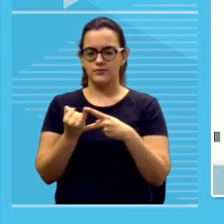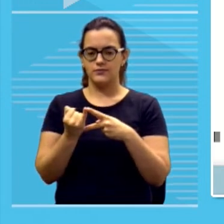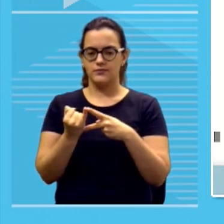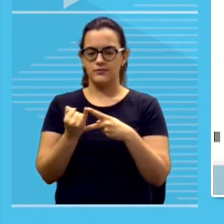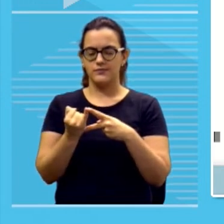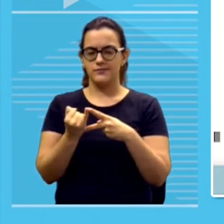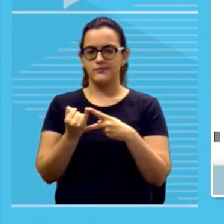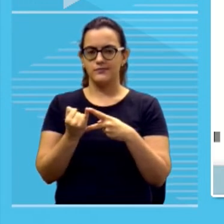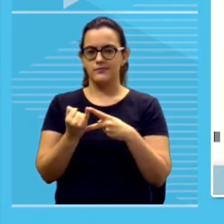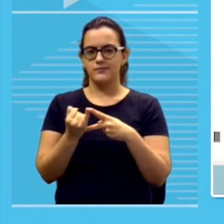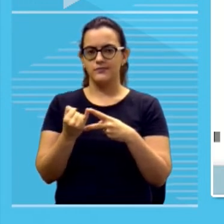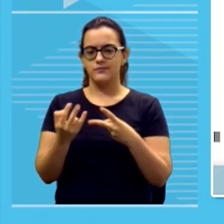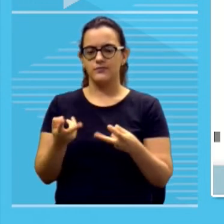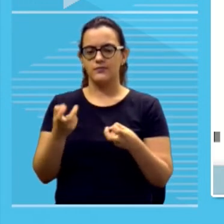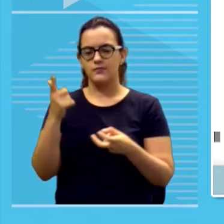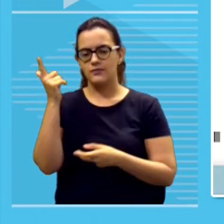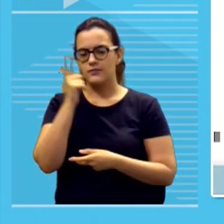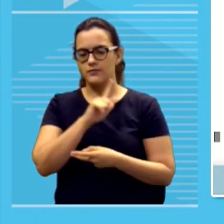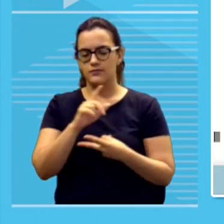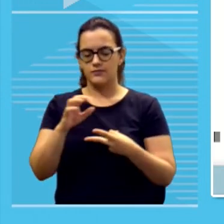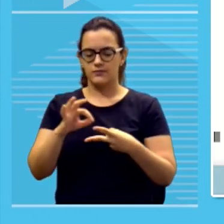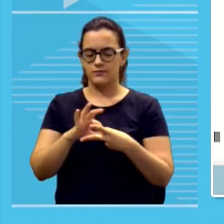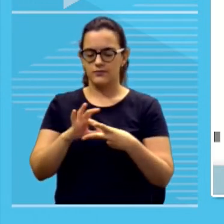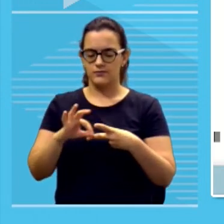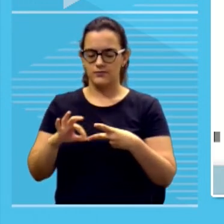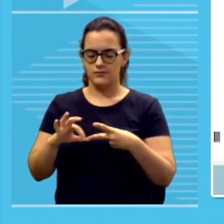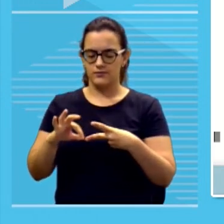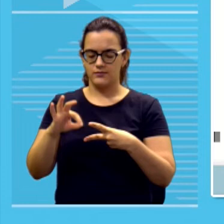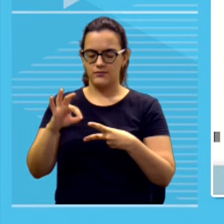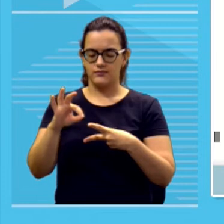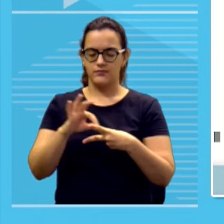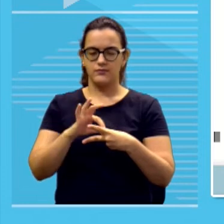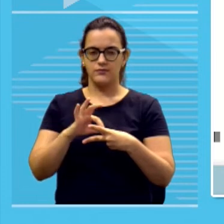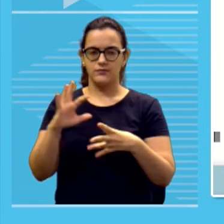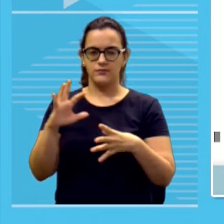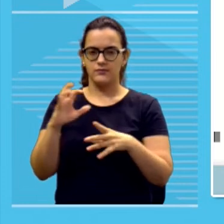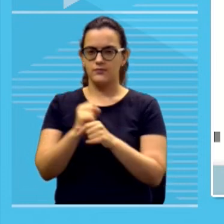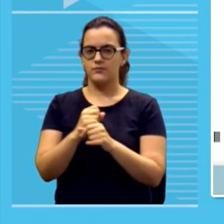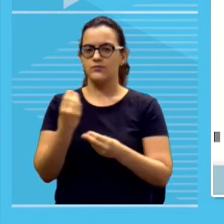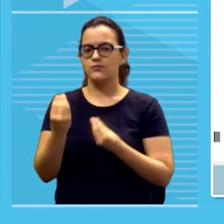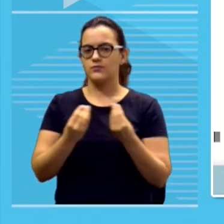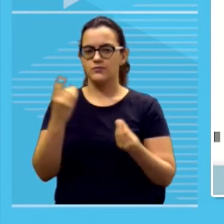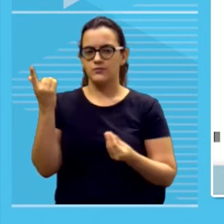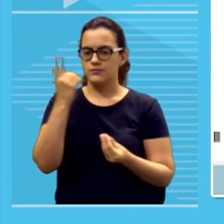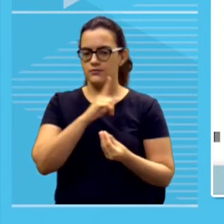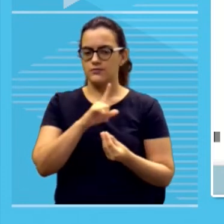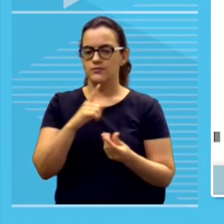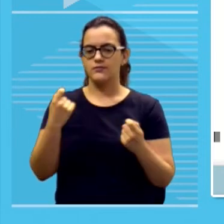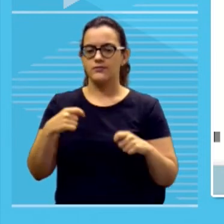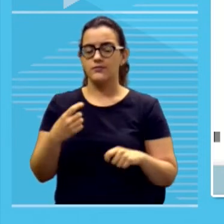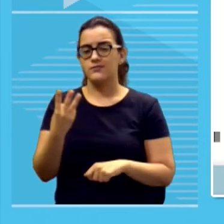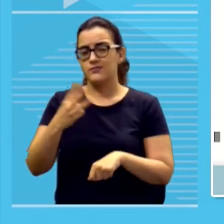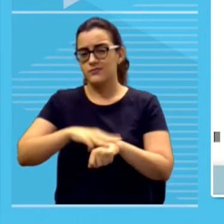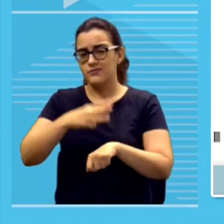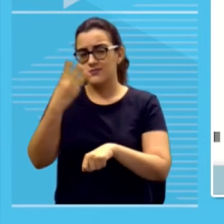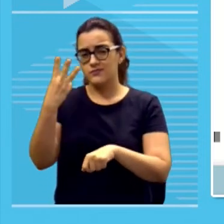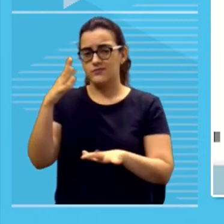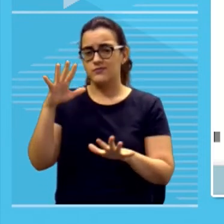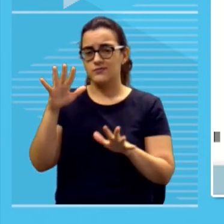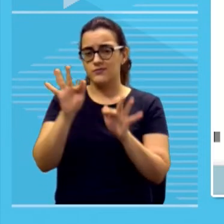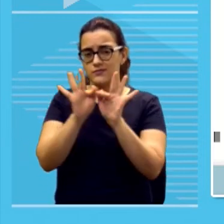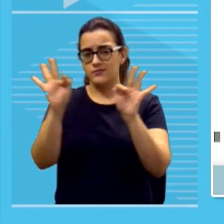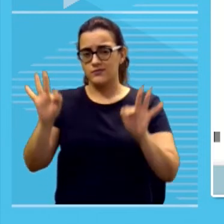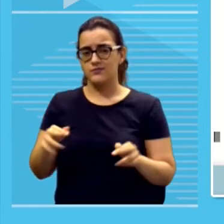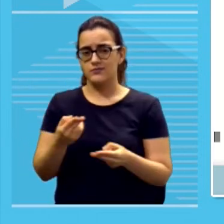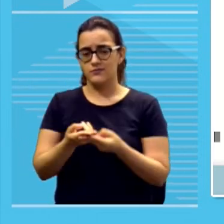para a gente achar o perímetro desse triângulo nós teremos que fazer três contas Como assim eu Calculava a distância do a para